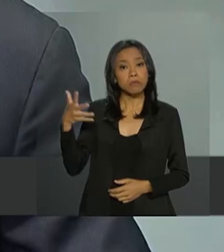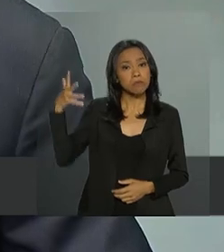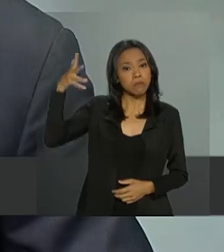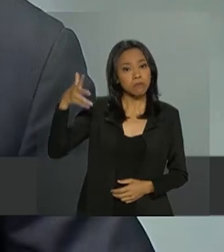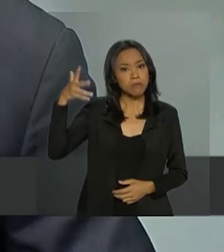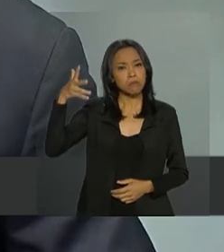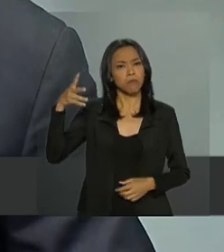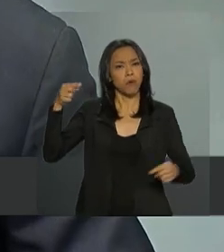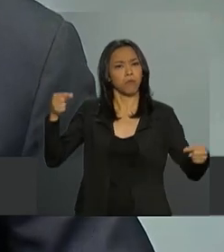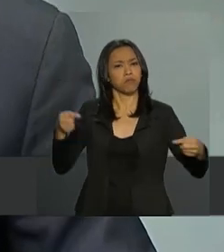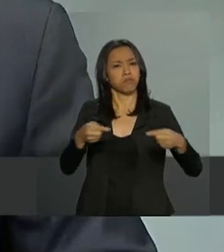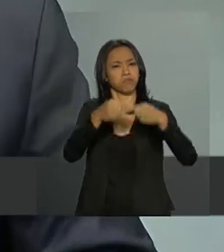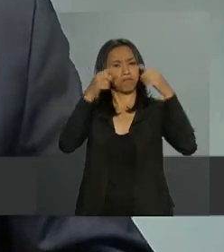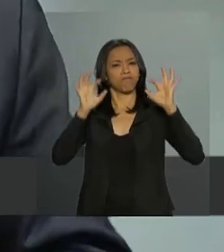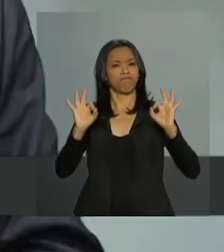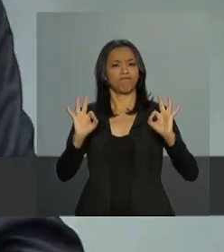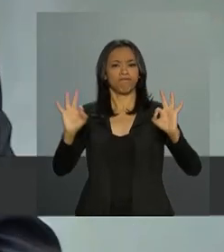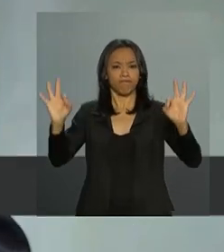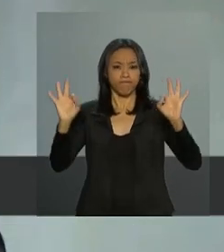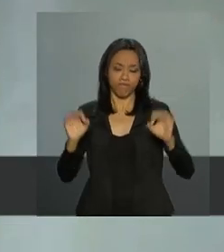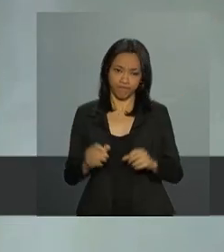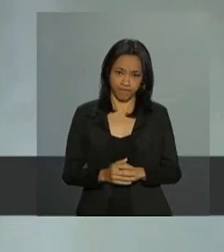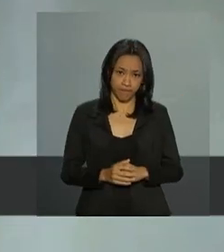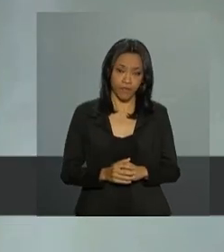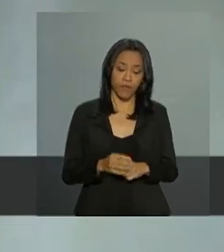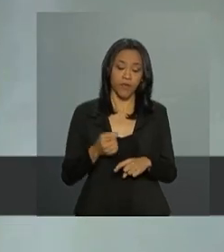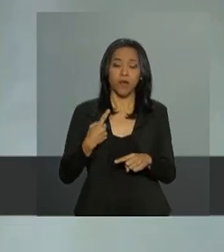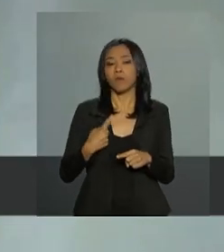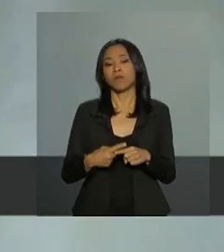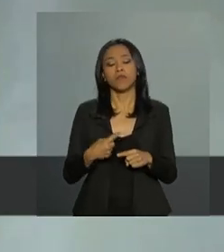oportuníssimas, porque pautaram-se